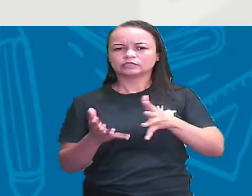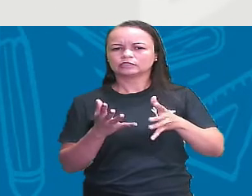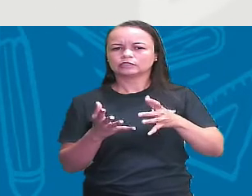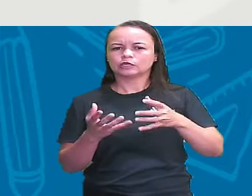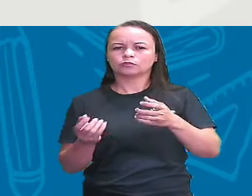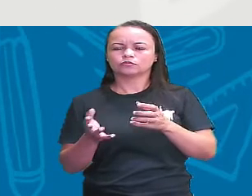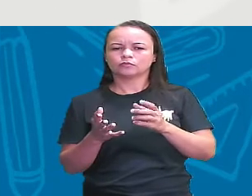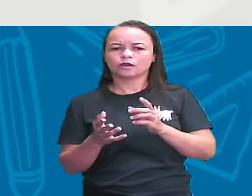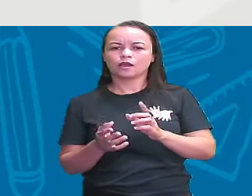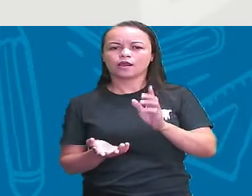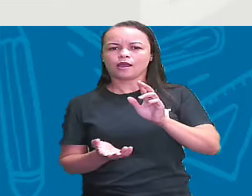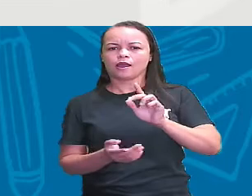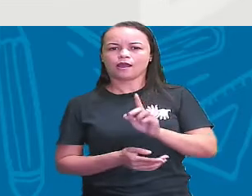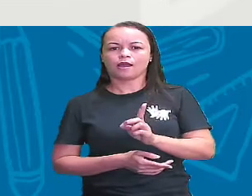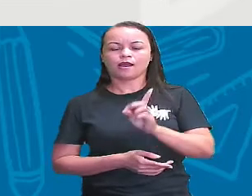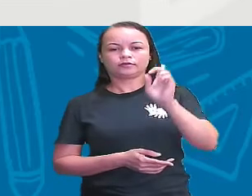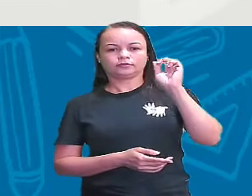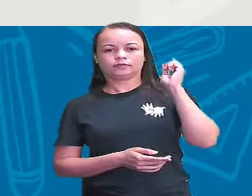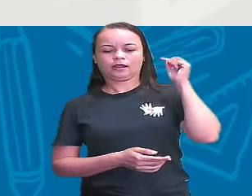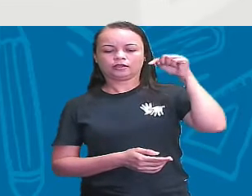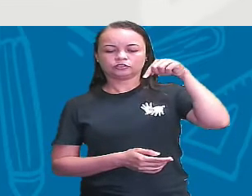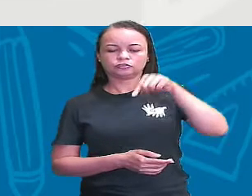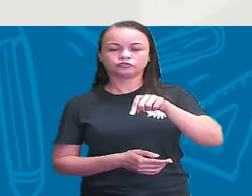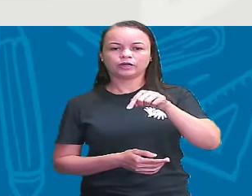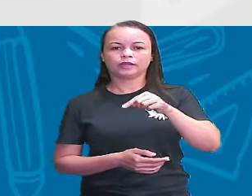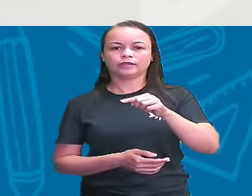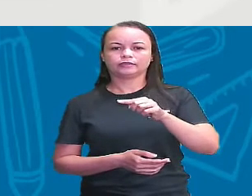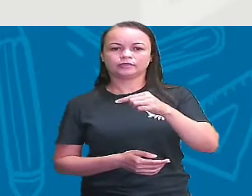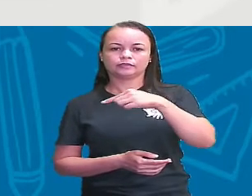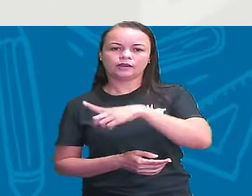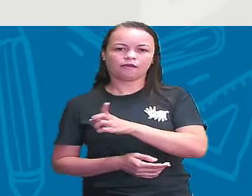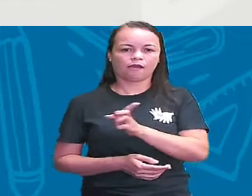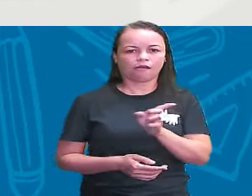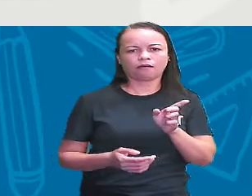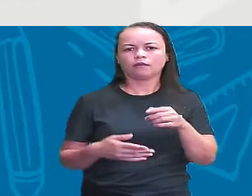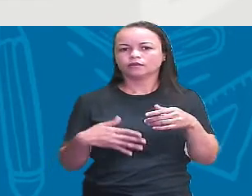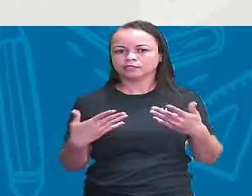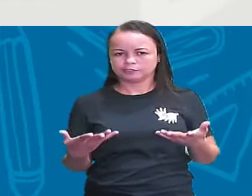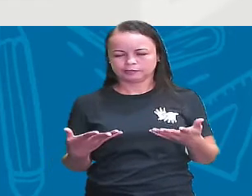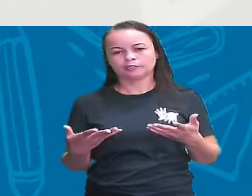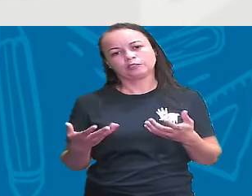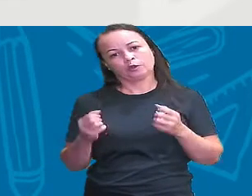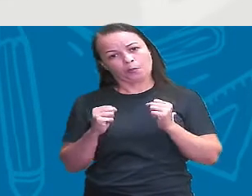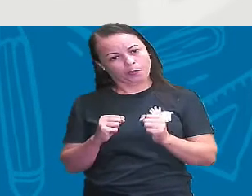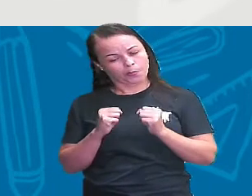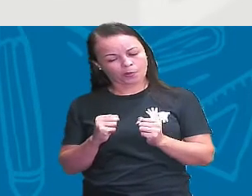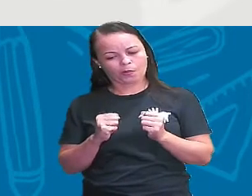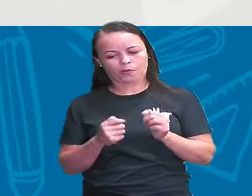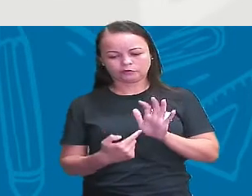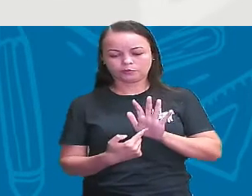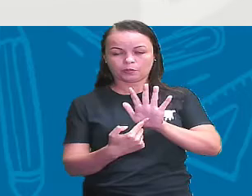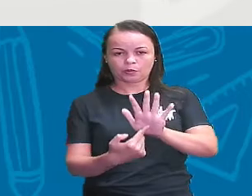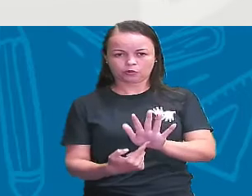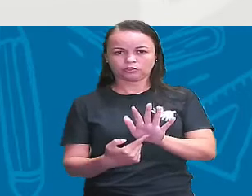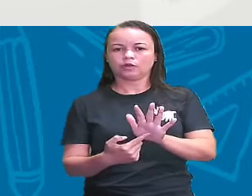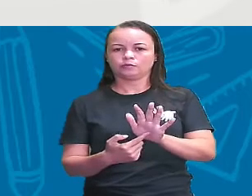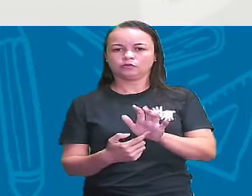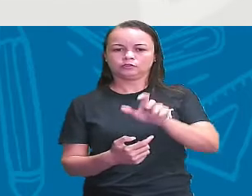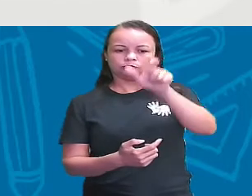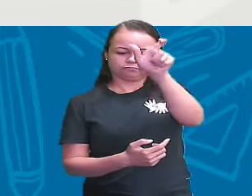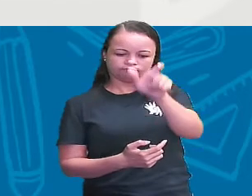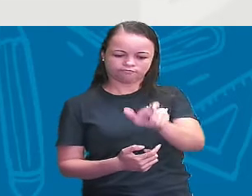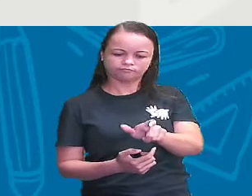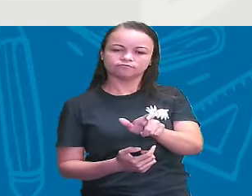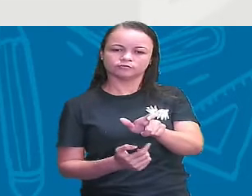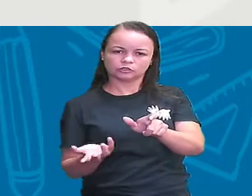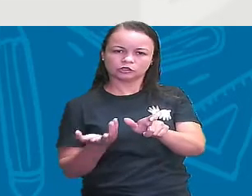Atrás, frente, direita, esquerda. Então, aí a gente pode indicar a posição das pessoas e